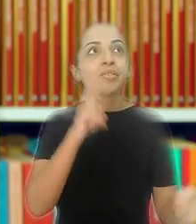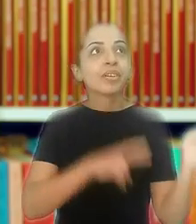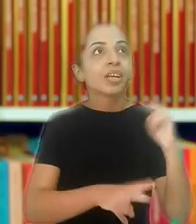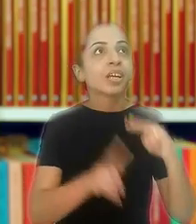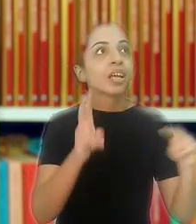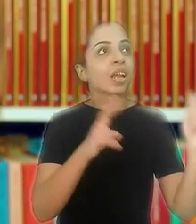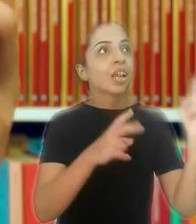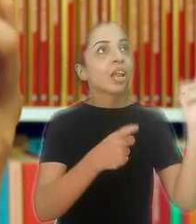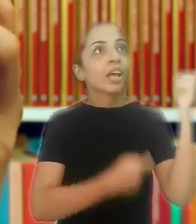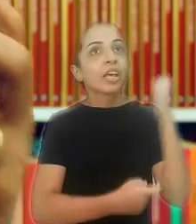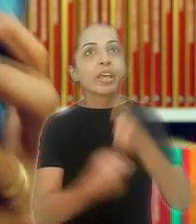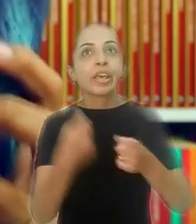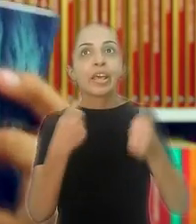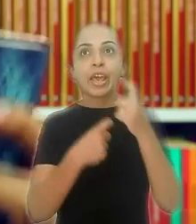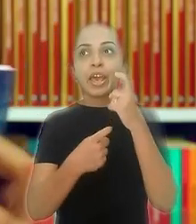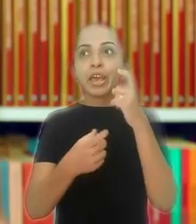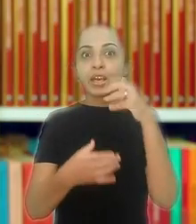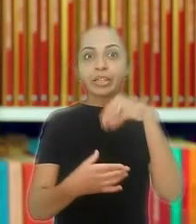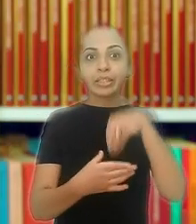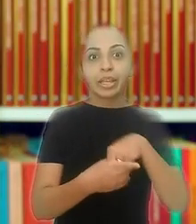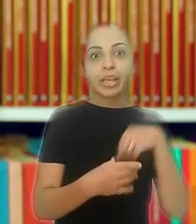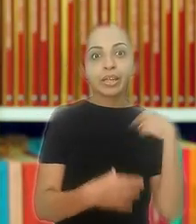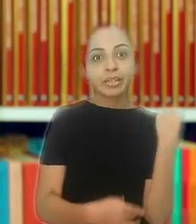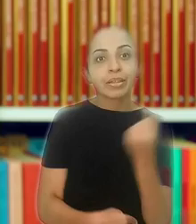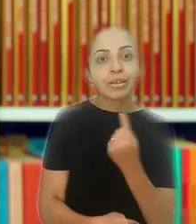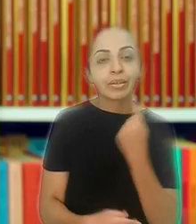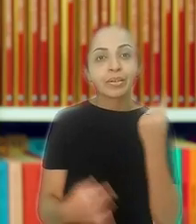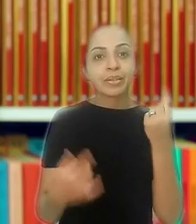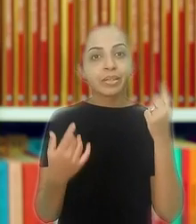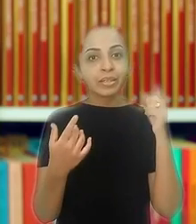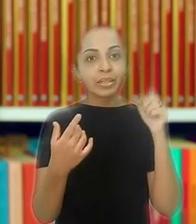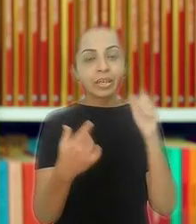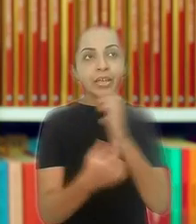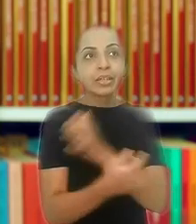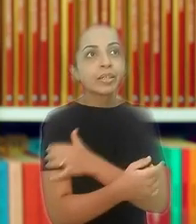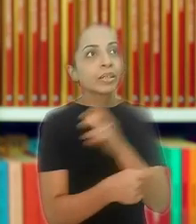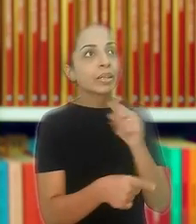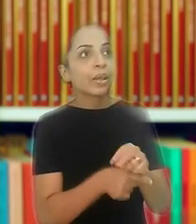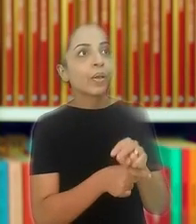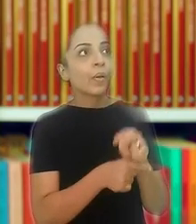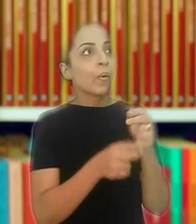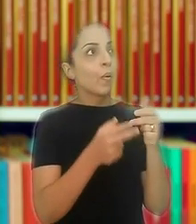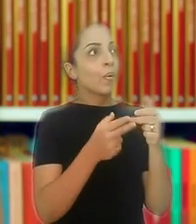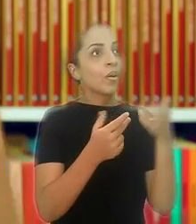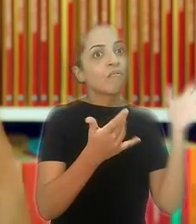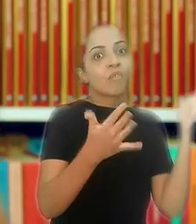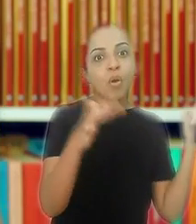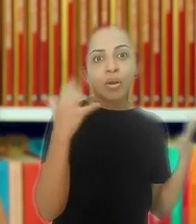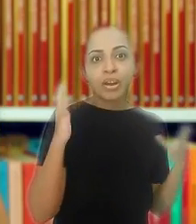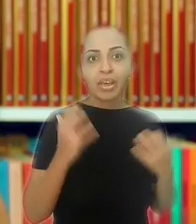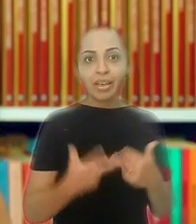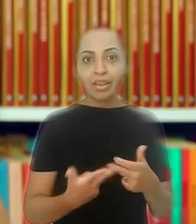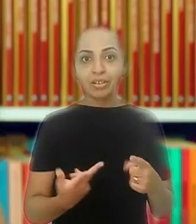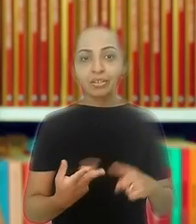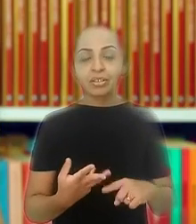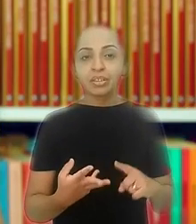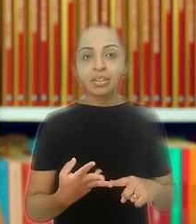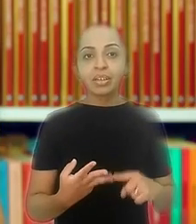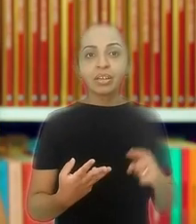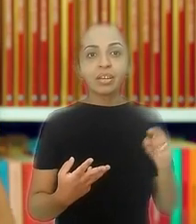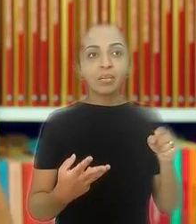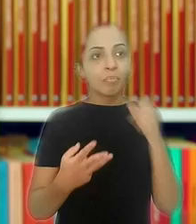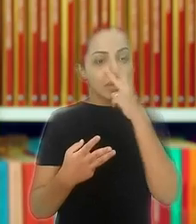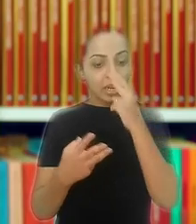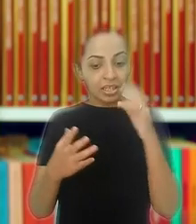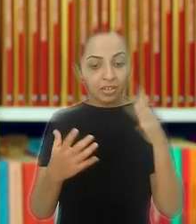calidoscópica sobre a ideia da guerra de guerrilha sobre a ideia de cumprir missões sobre a floresta que